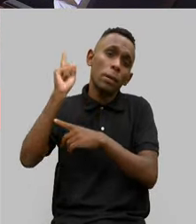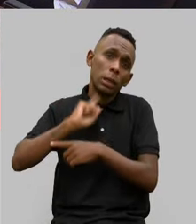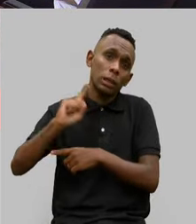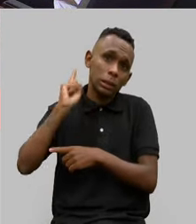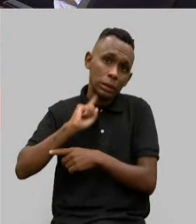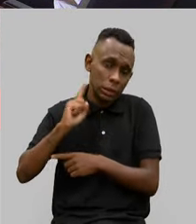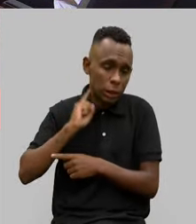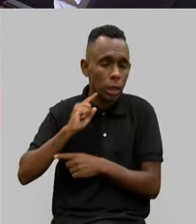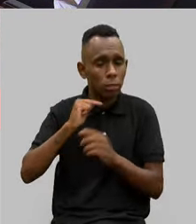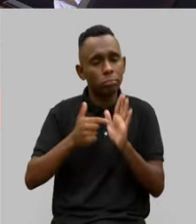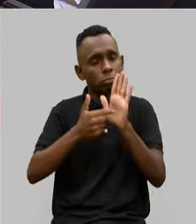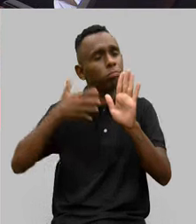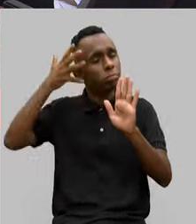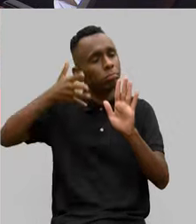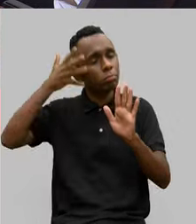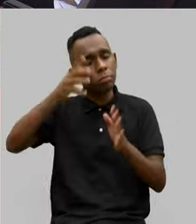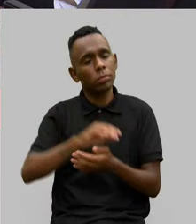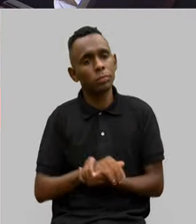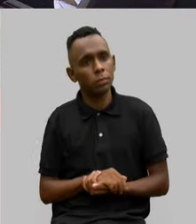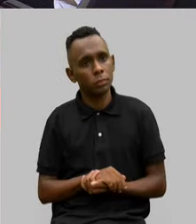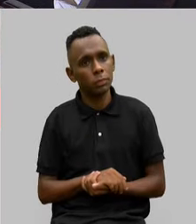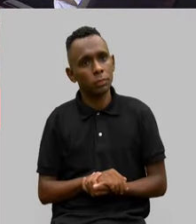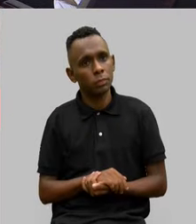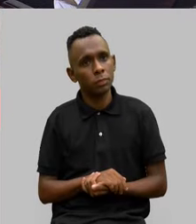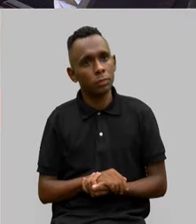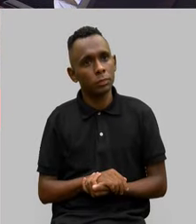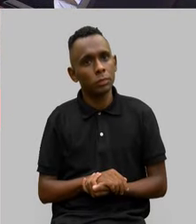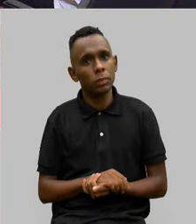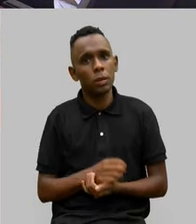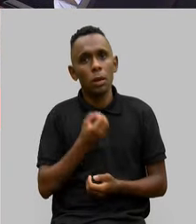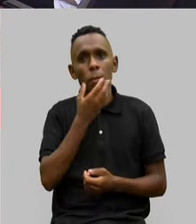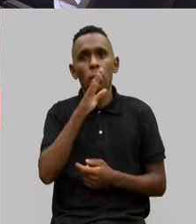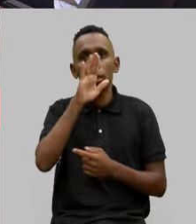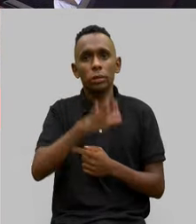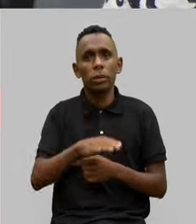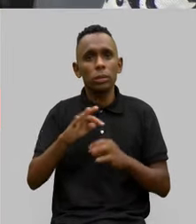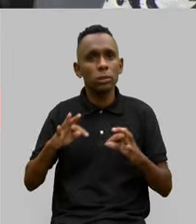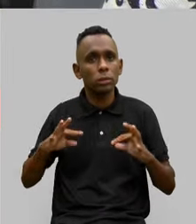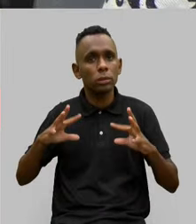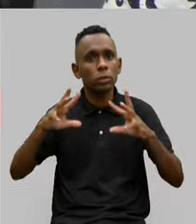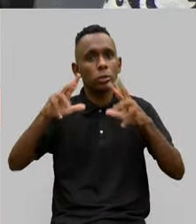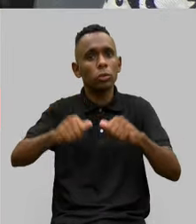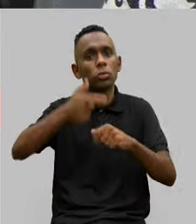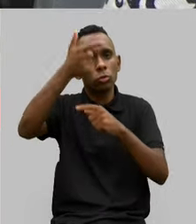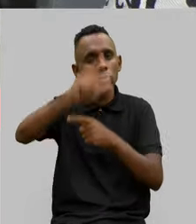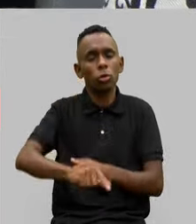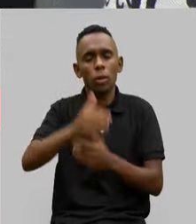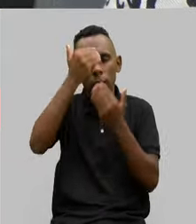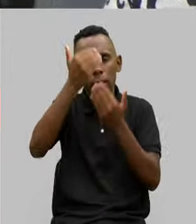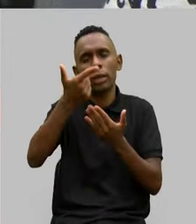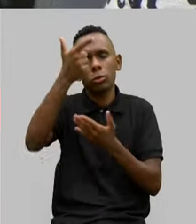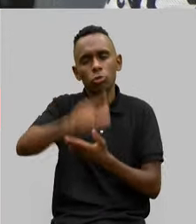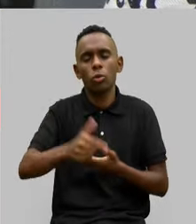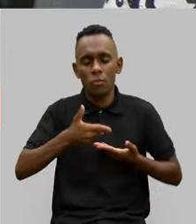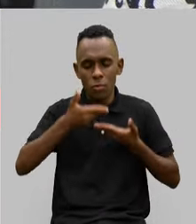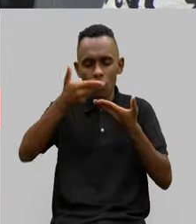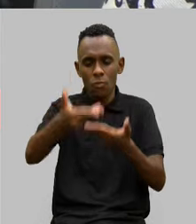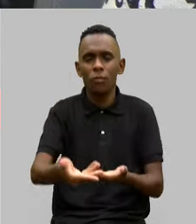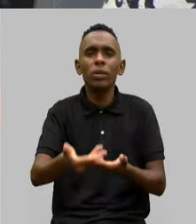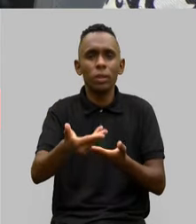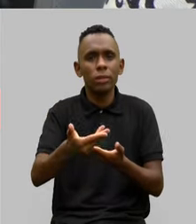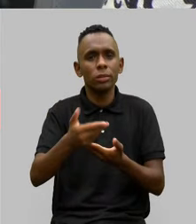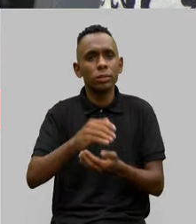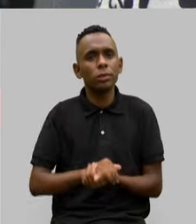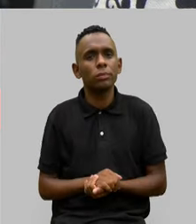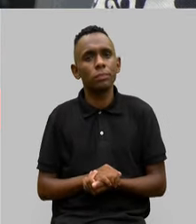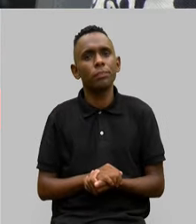sua apresentação obrigado boa tarde a todas a todos mais uma vez Agradecer o convite cumprimentar